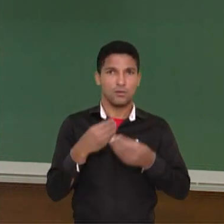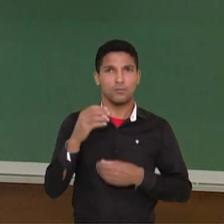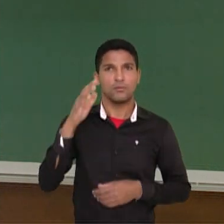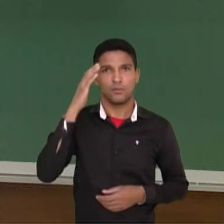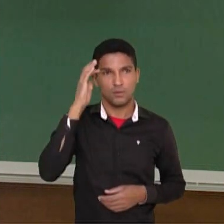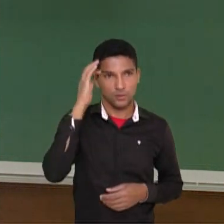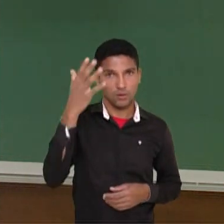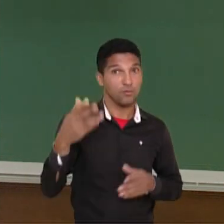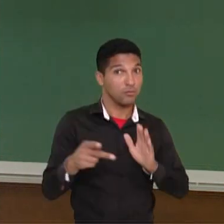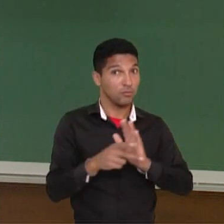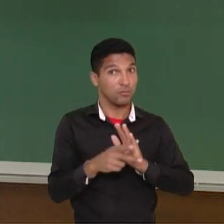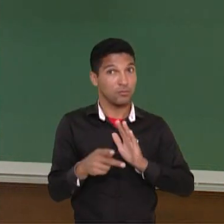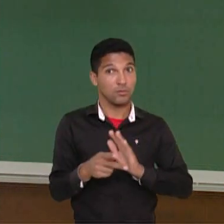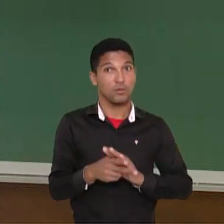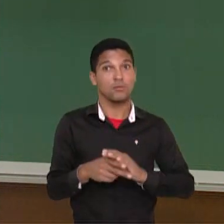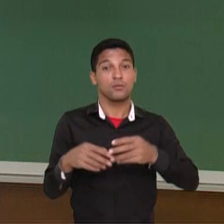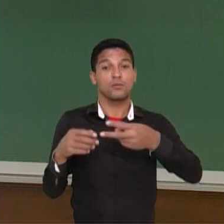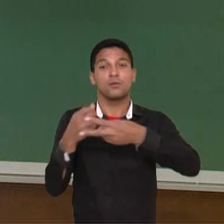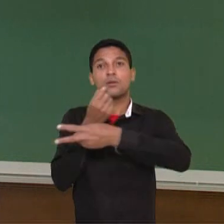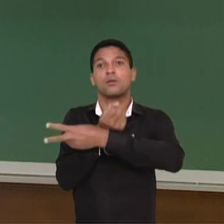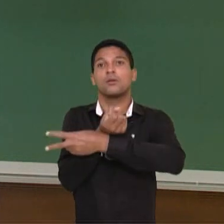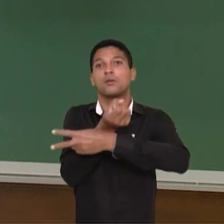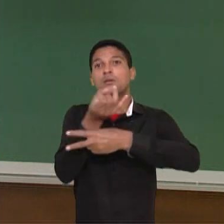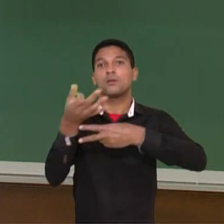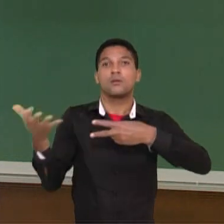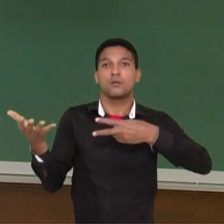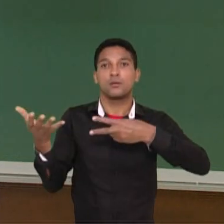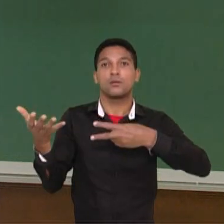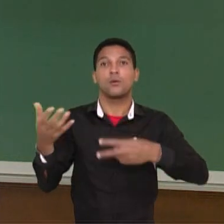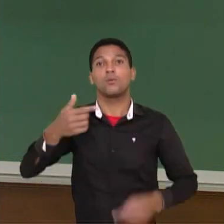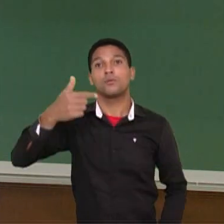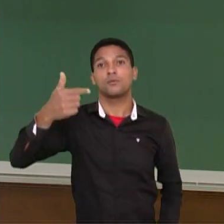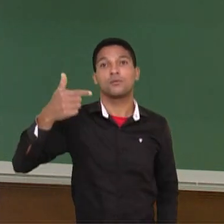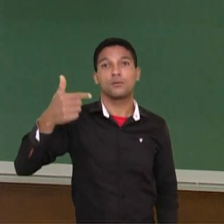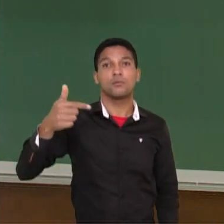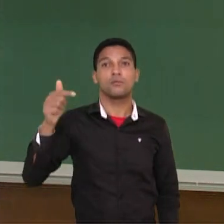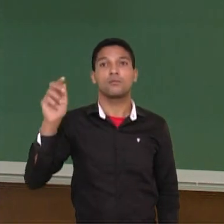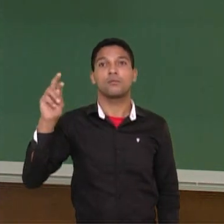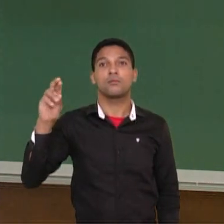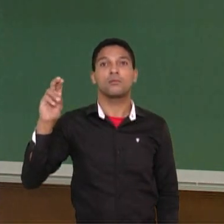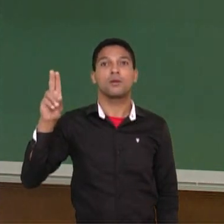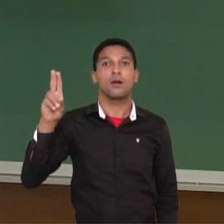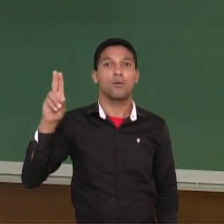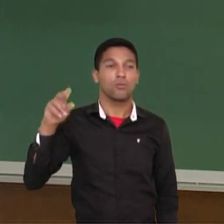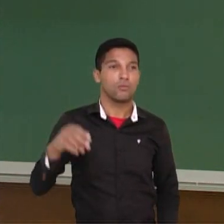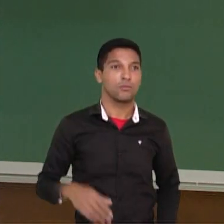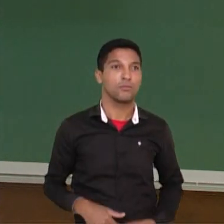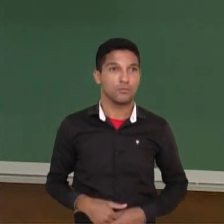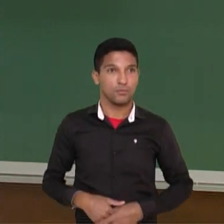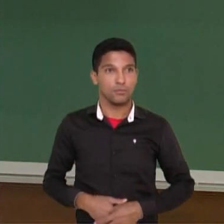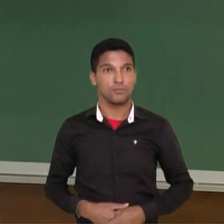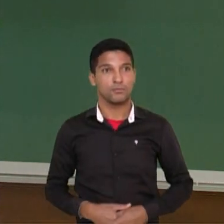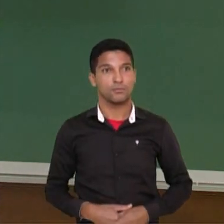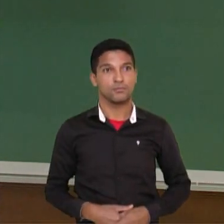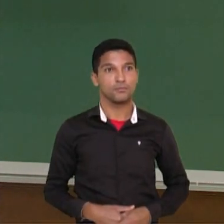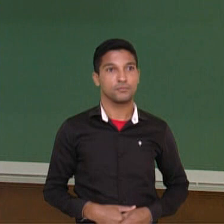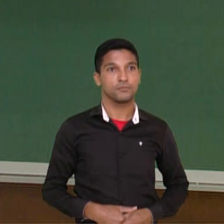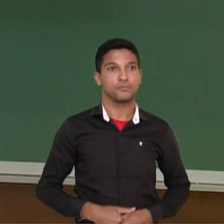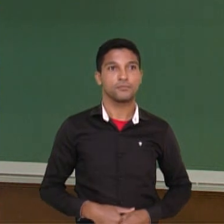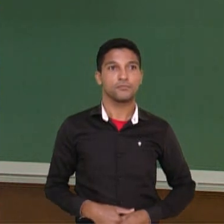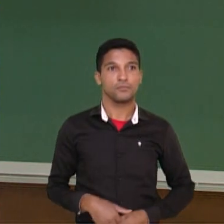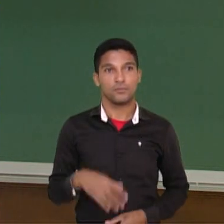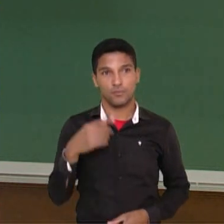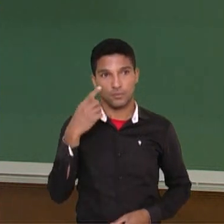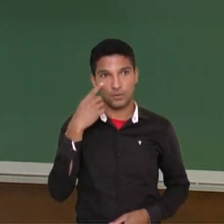equação do segundo grau, né, através do completar quadrado. Nesse caso aqui, eu não preciso nem completar